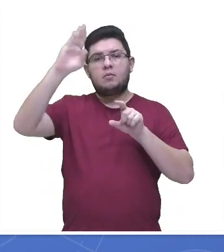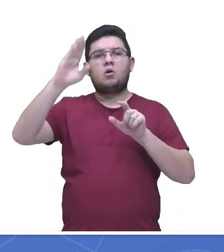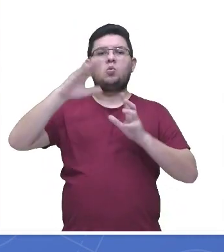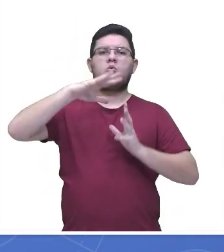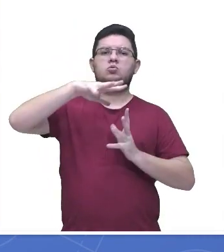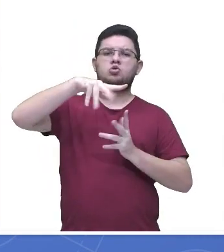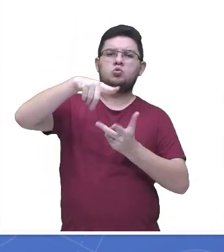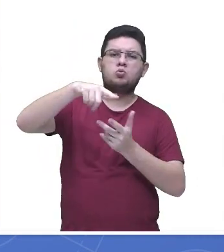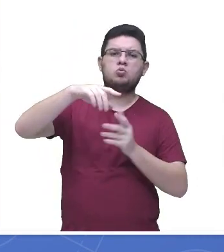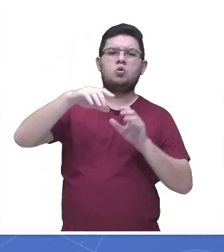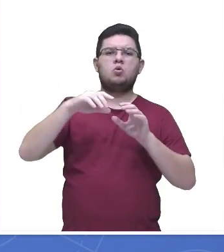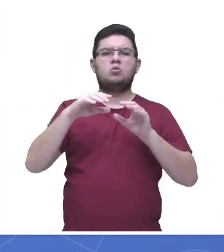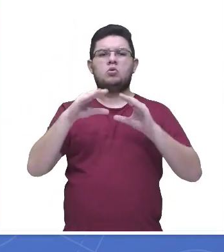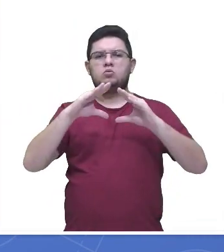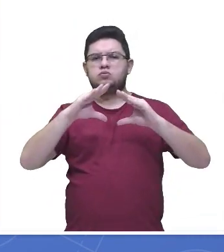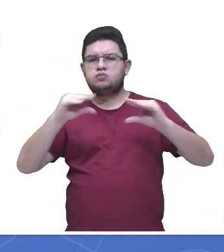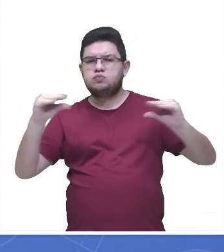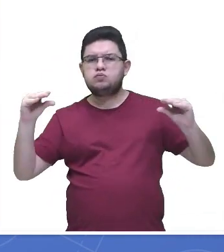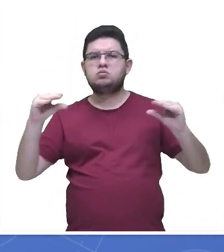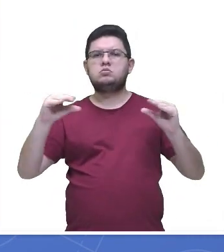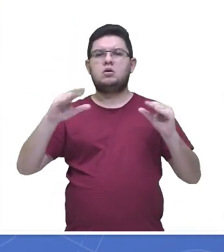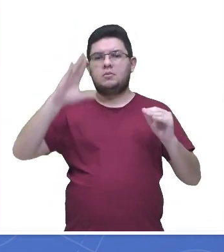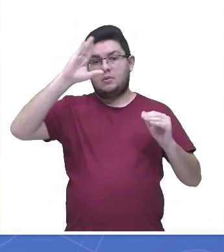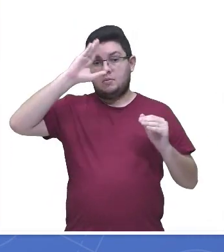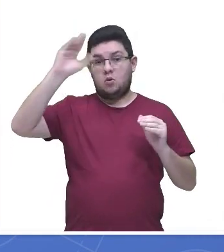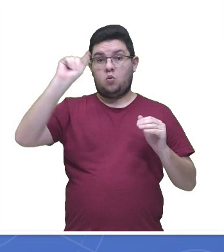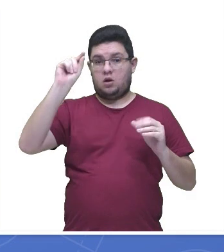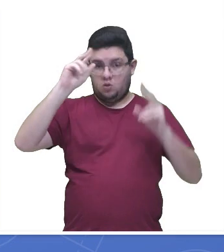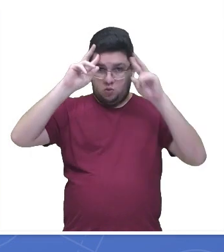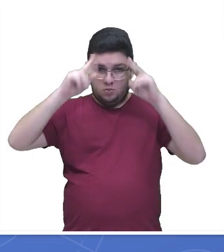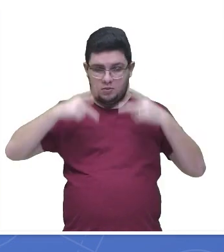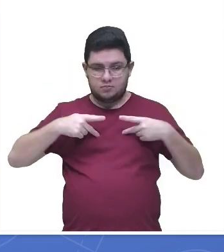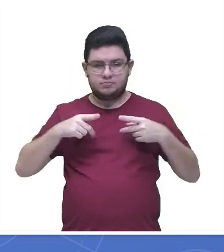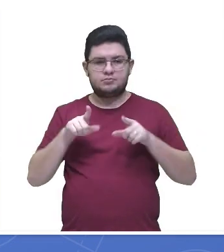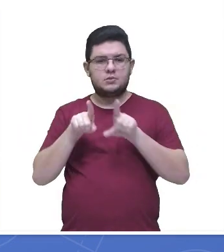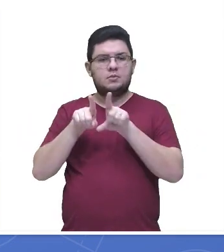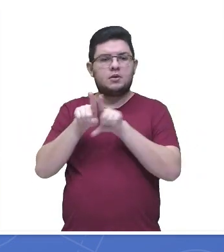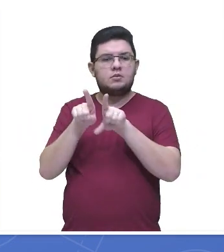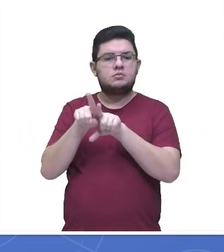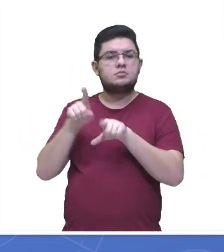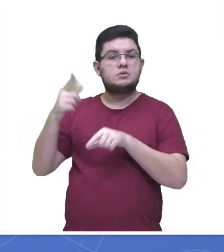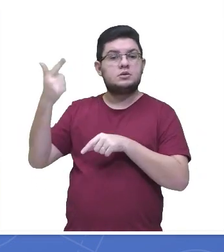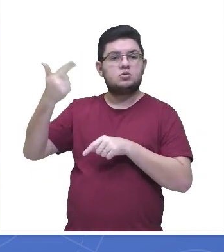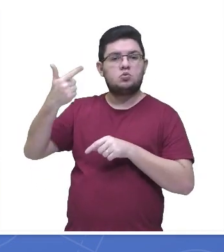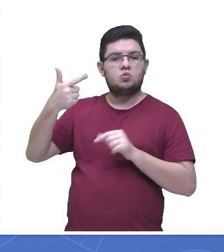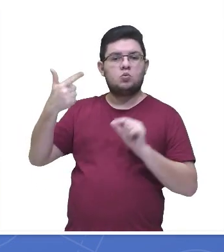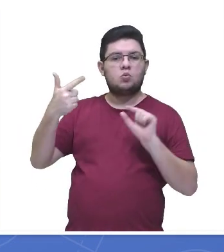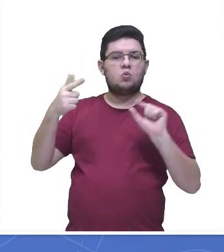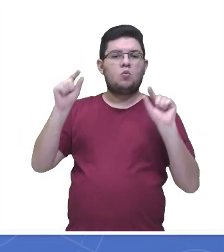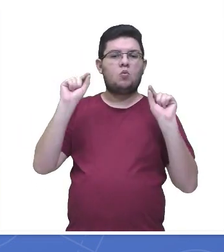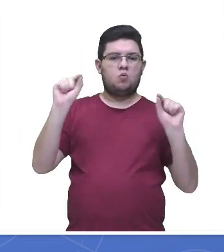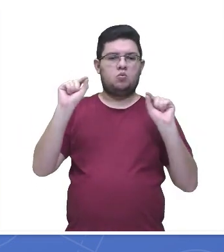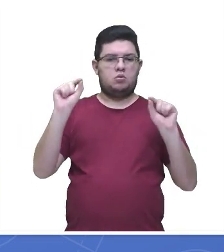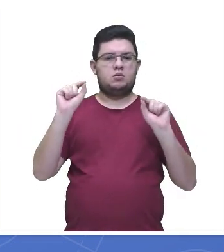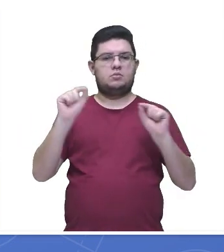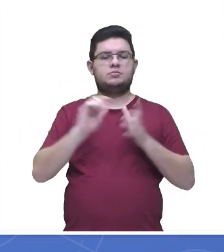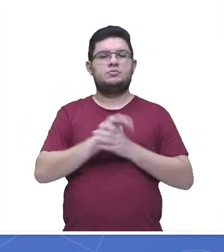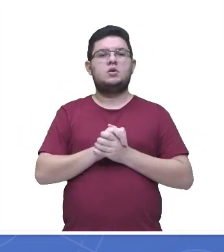mais movimento. A segunda questão, escreva o nome dos capitéis que fizeram parte da arquitetura